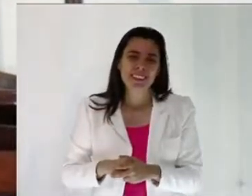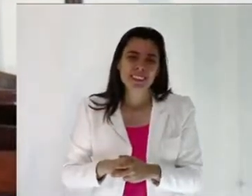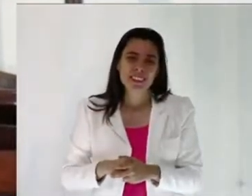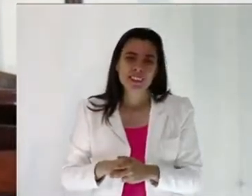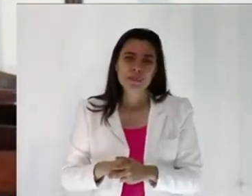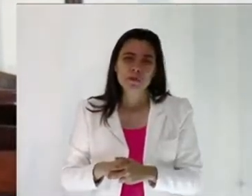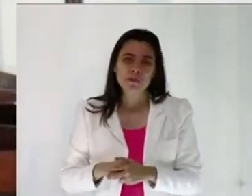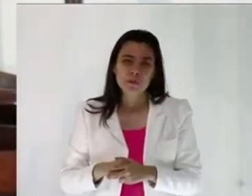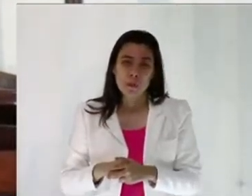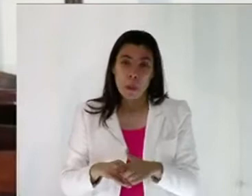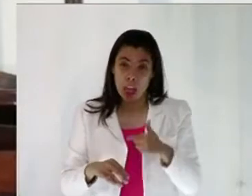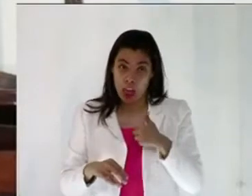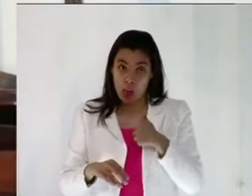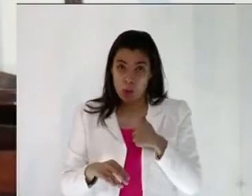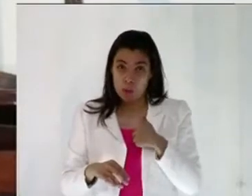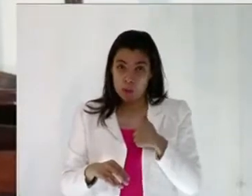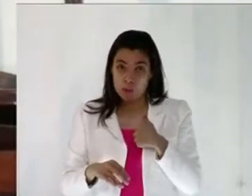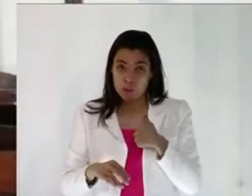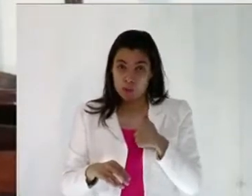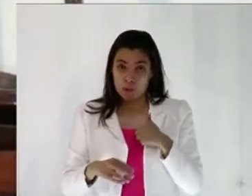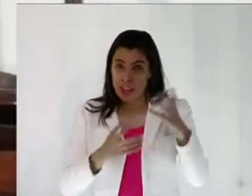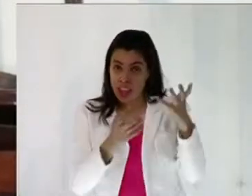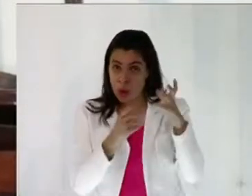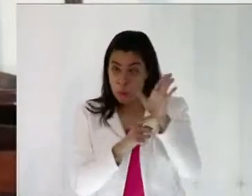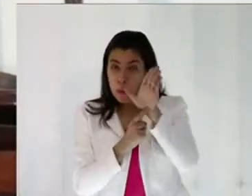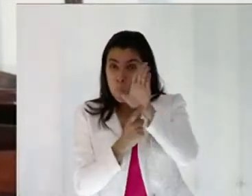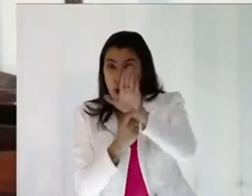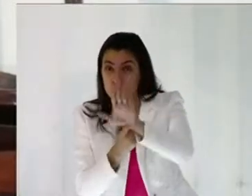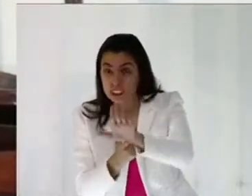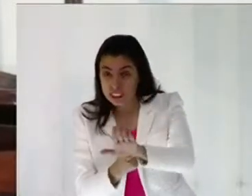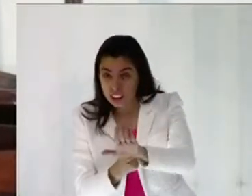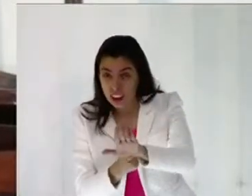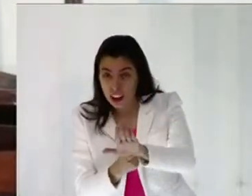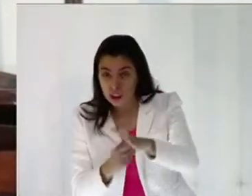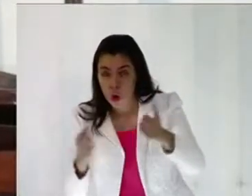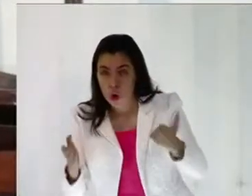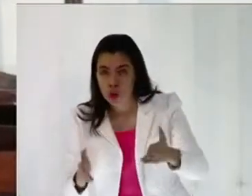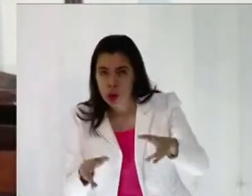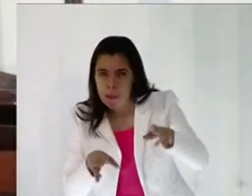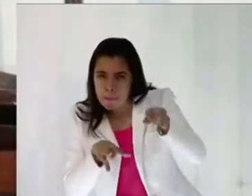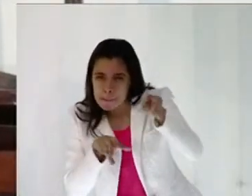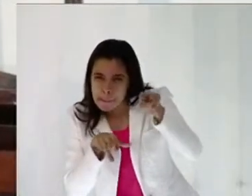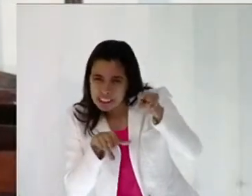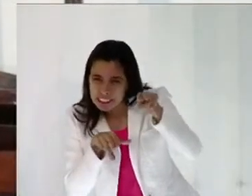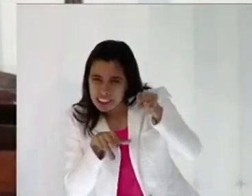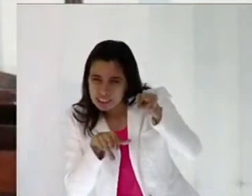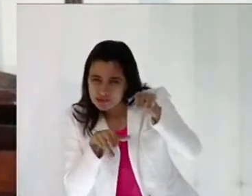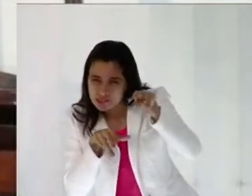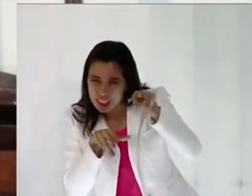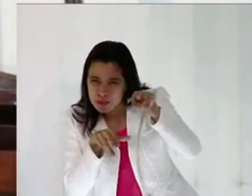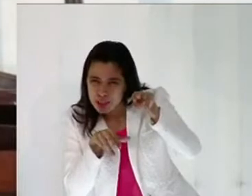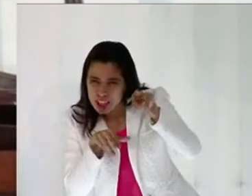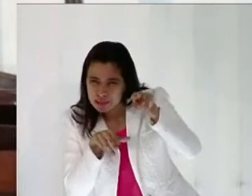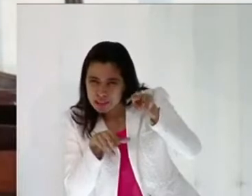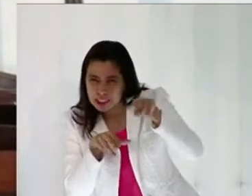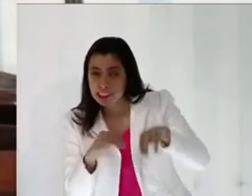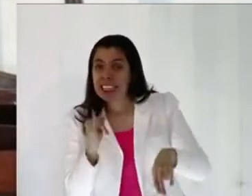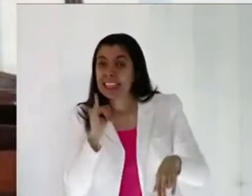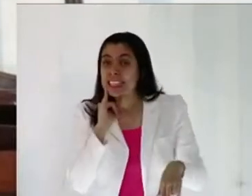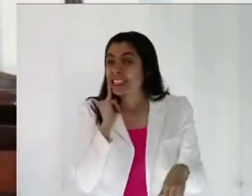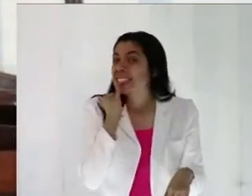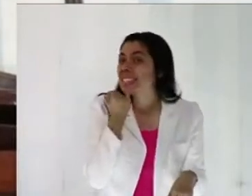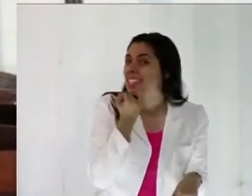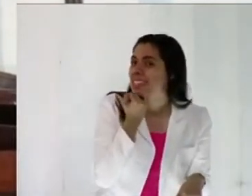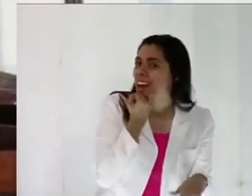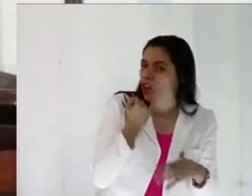nosso Senhor Jesus. Nós encontramos no Antigo Testamento muitos tipos de Jesus, aonde nós podemos ver características que